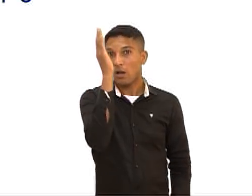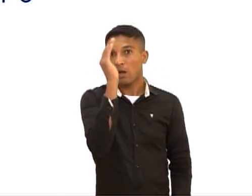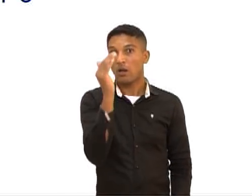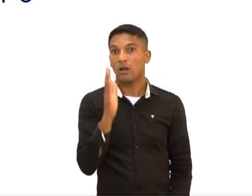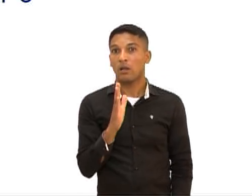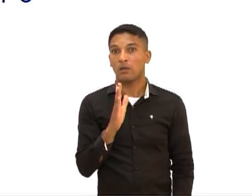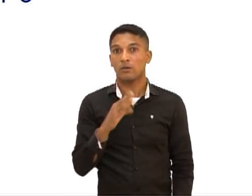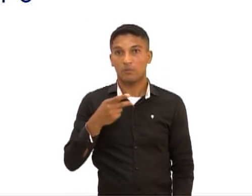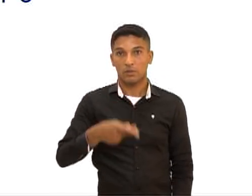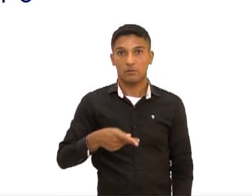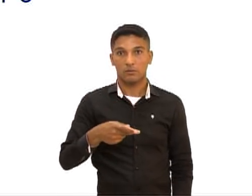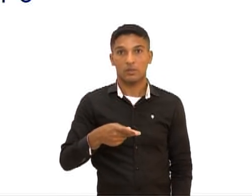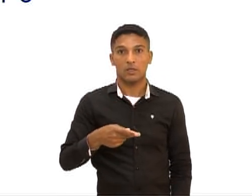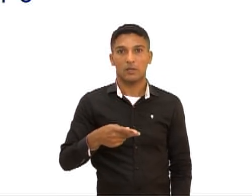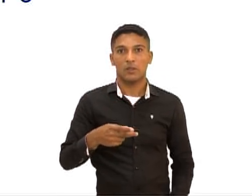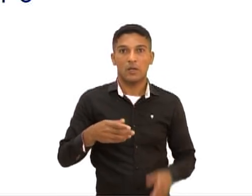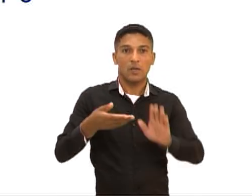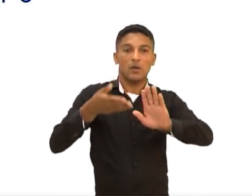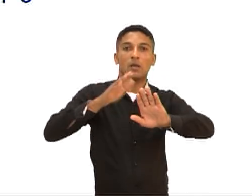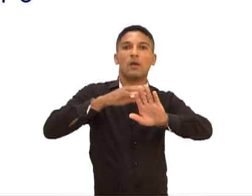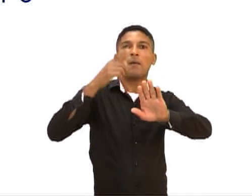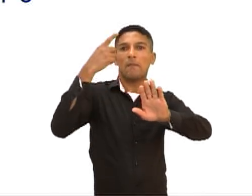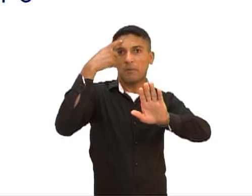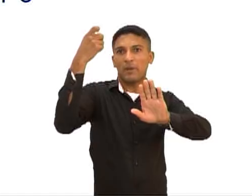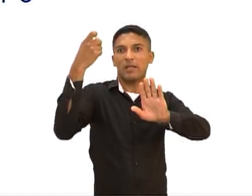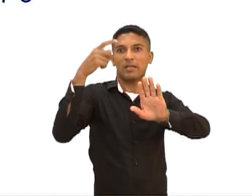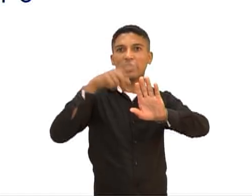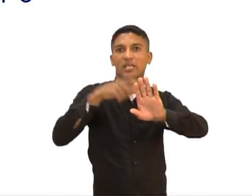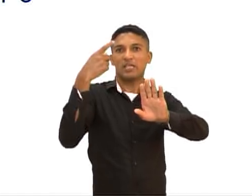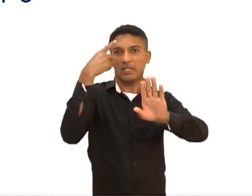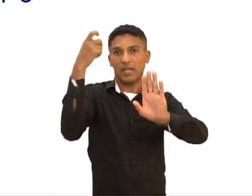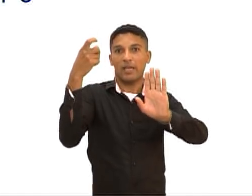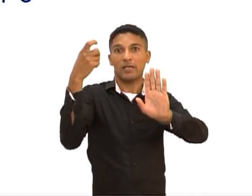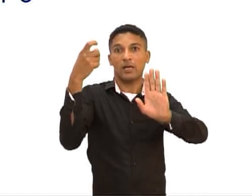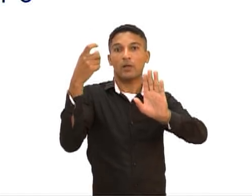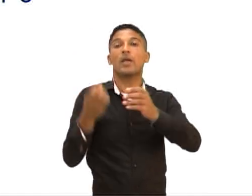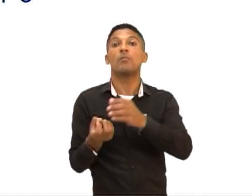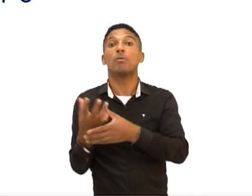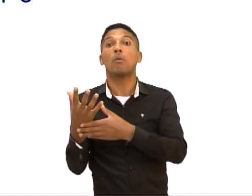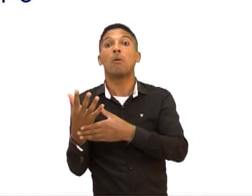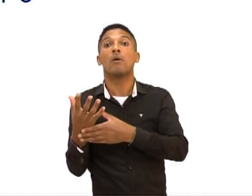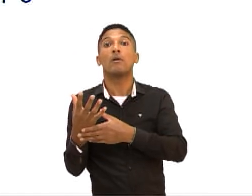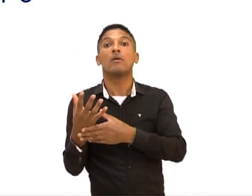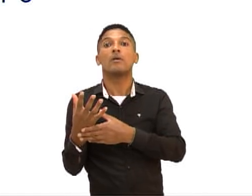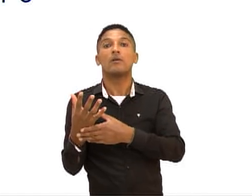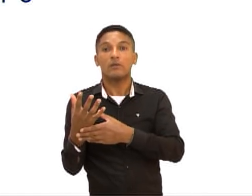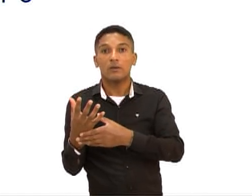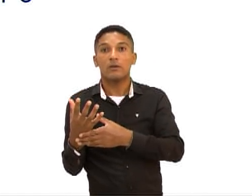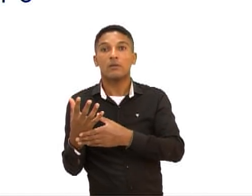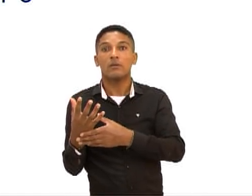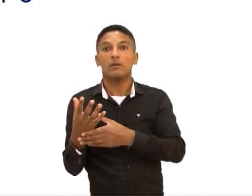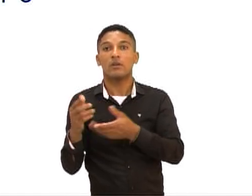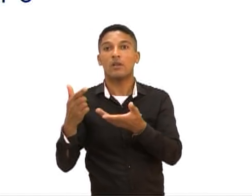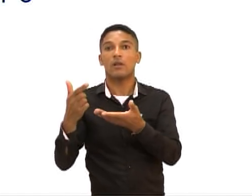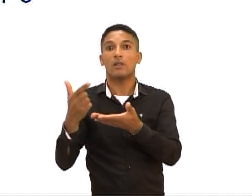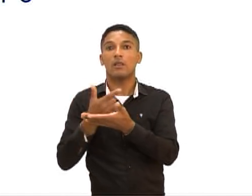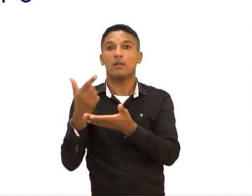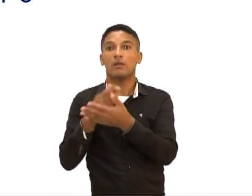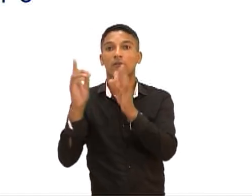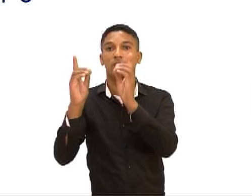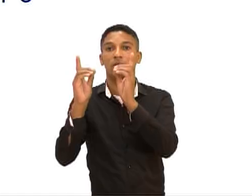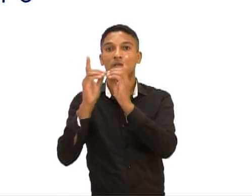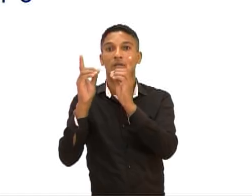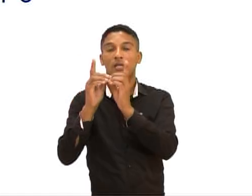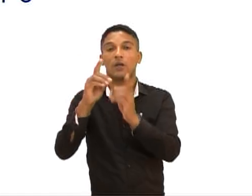livro didático surgiram em 1929. No texto inicial, que era para vocês corrigirem, a